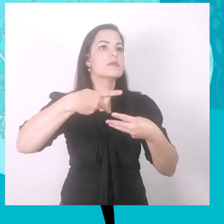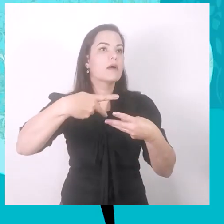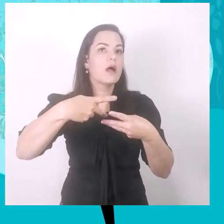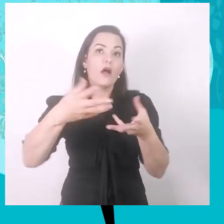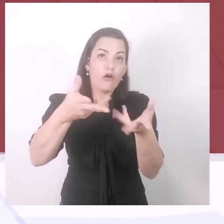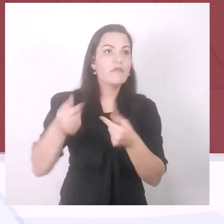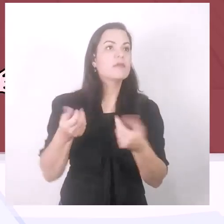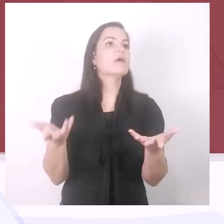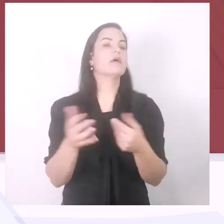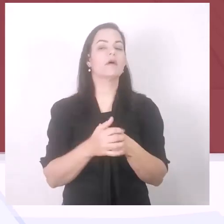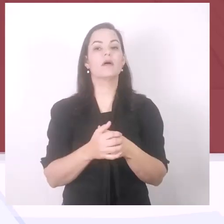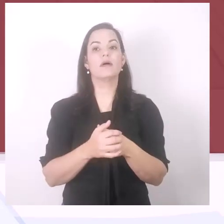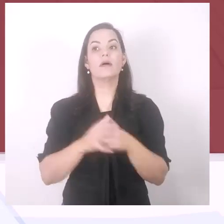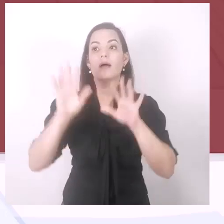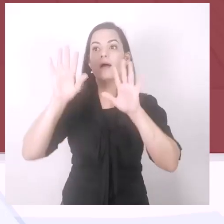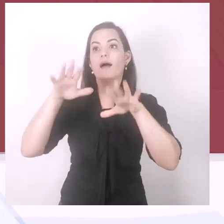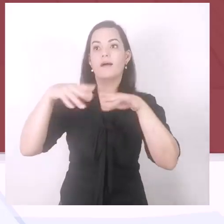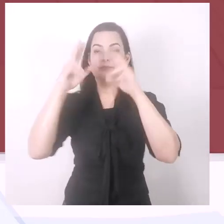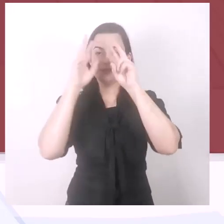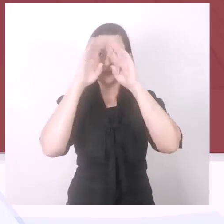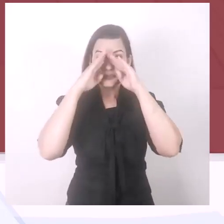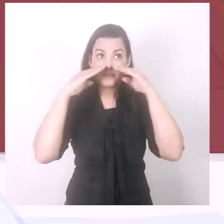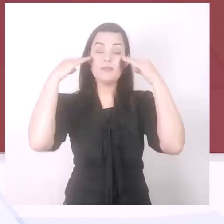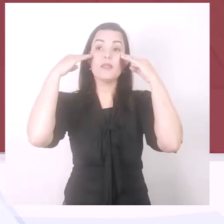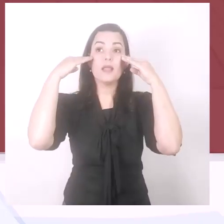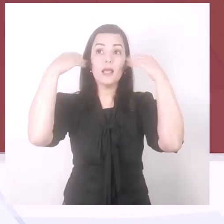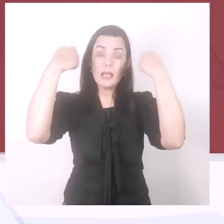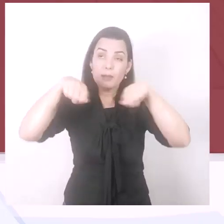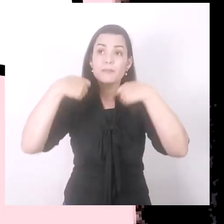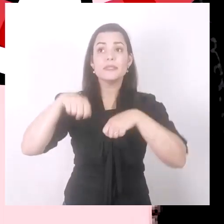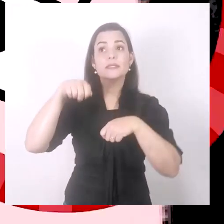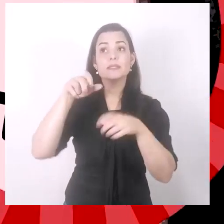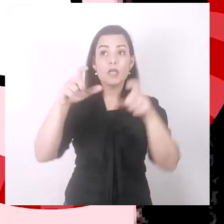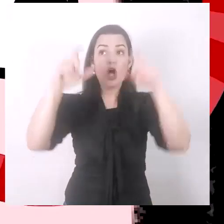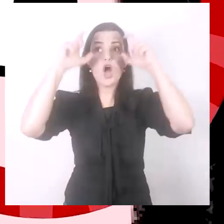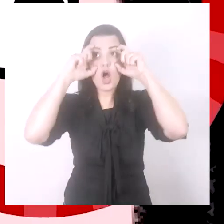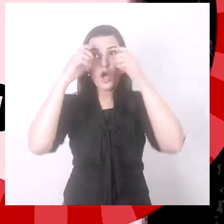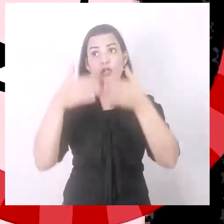ver. Ai, claro, Dora! Ai, ai, ai, que cabeça minha!